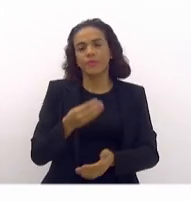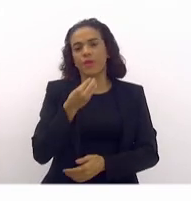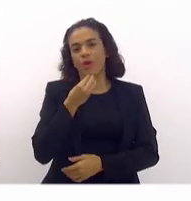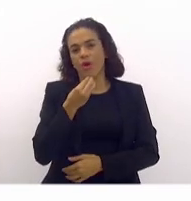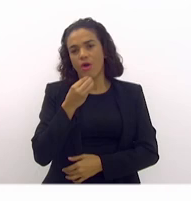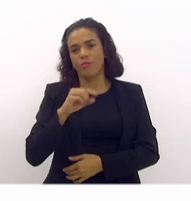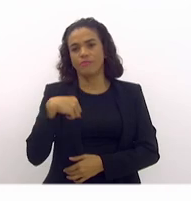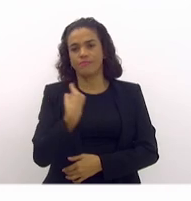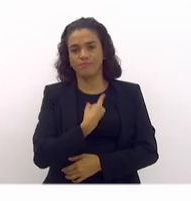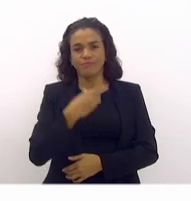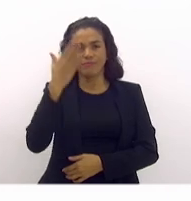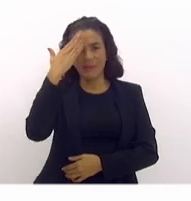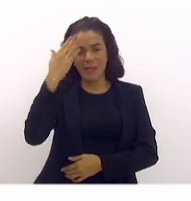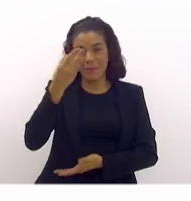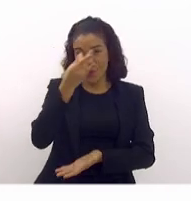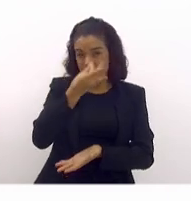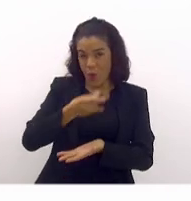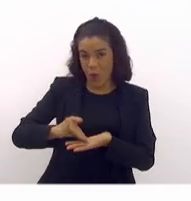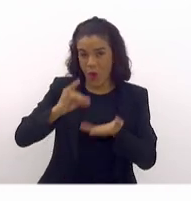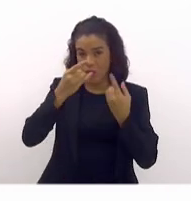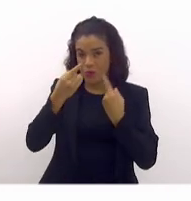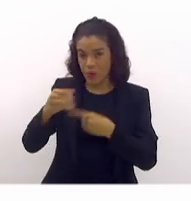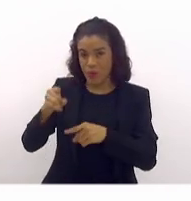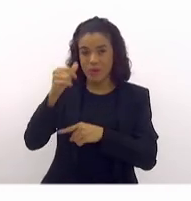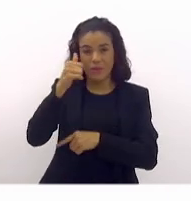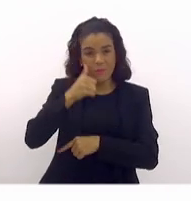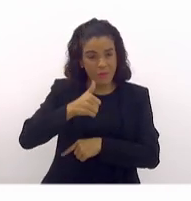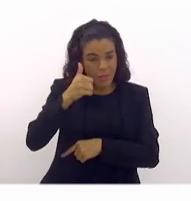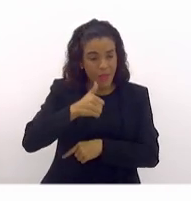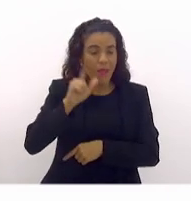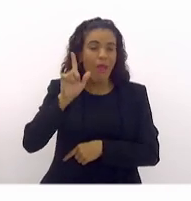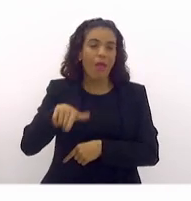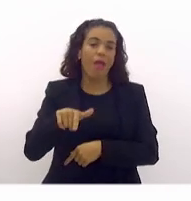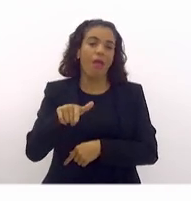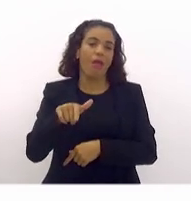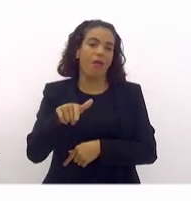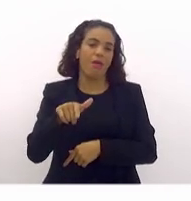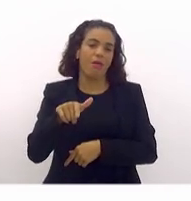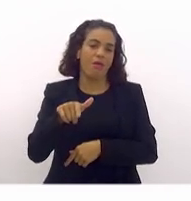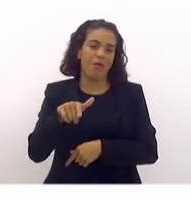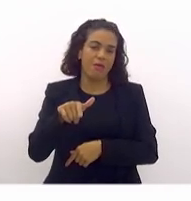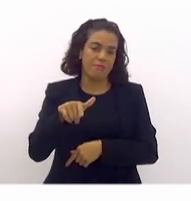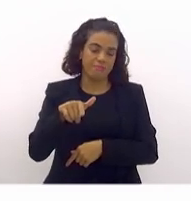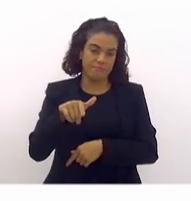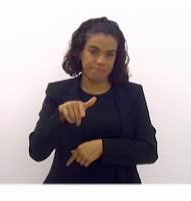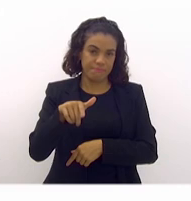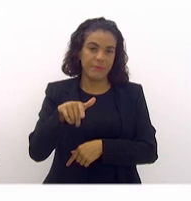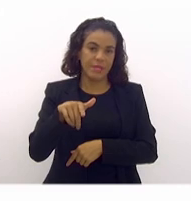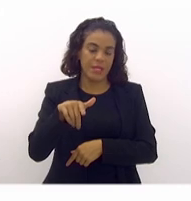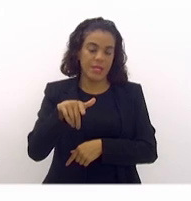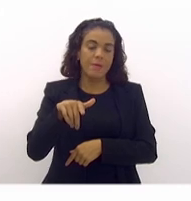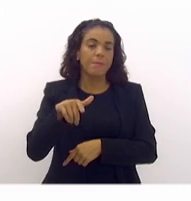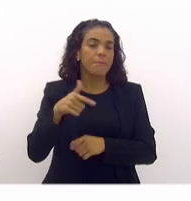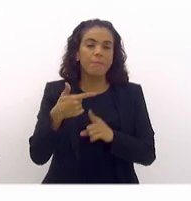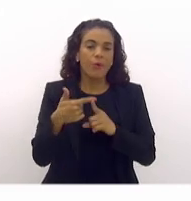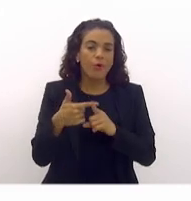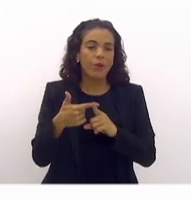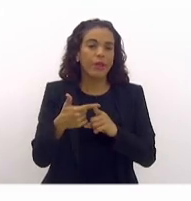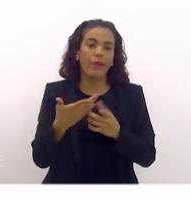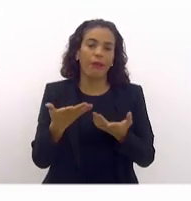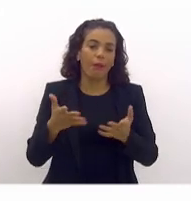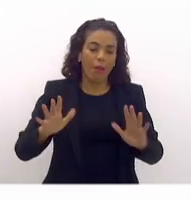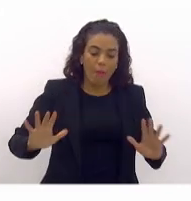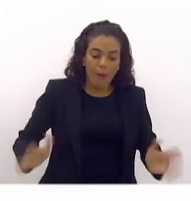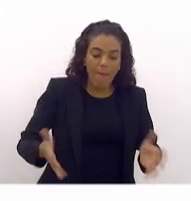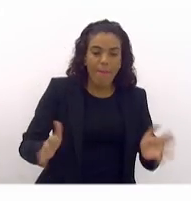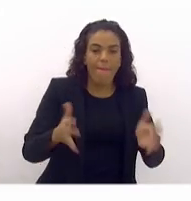a gente sabe que a misoginia é um elemento decisivo, que influencia muito a cultura